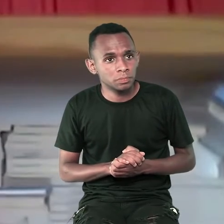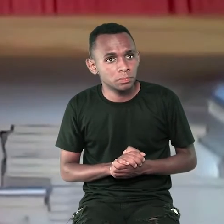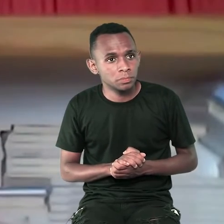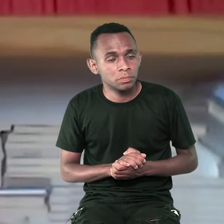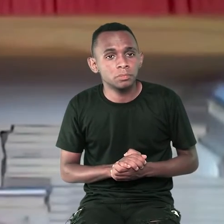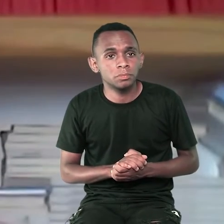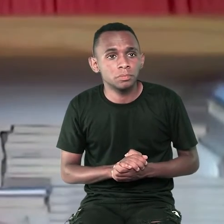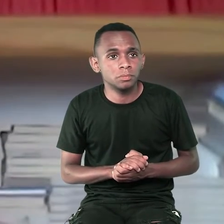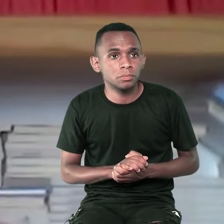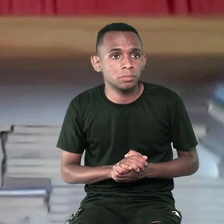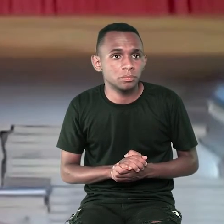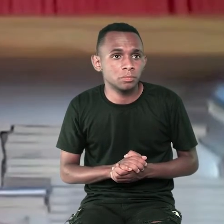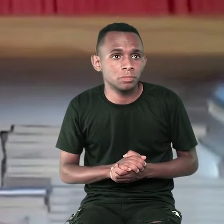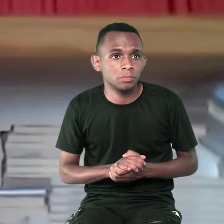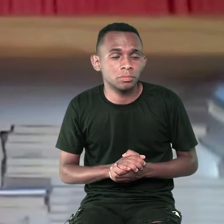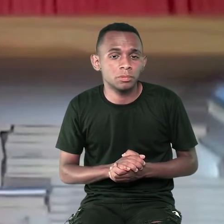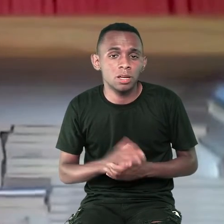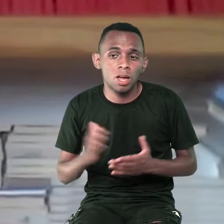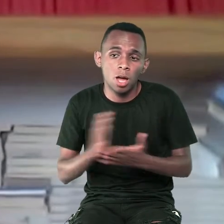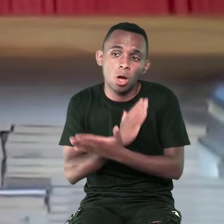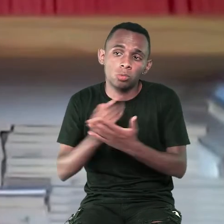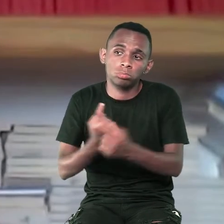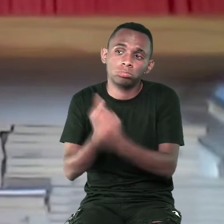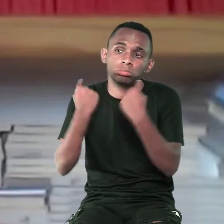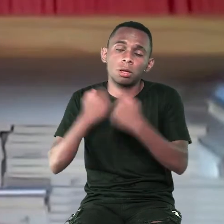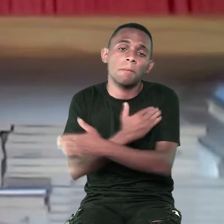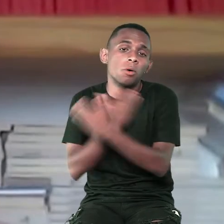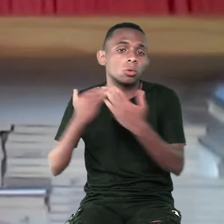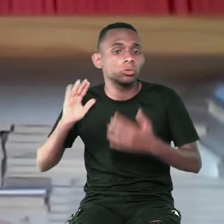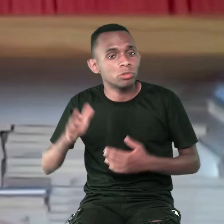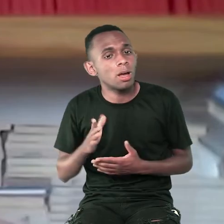dos que já foram, Adão Ventura, Laís Corrêa de Araújo.